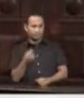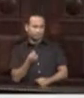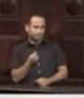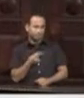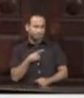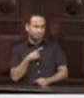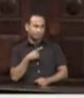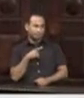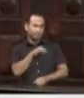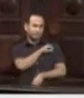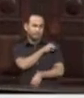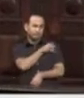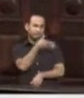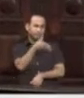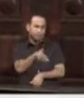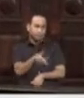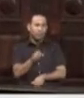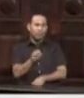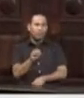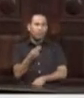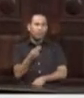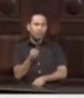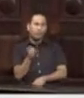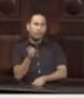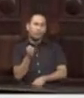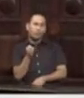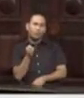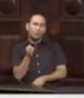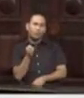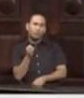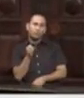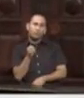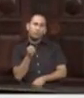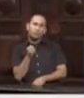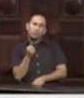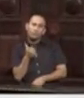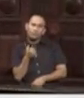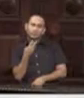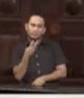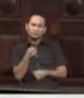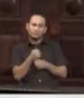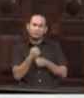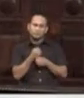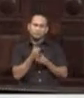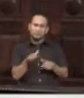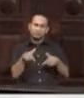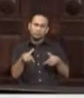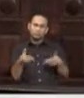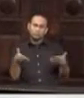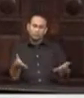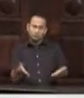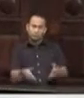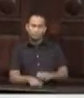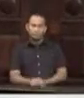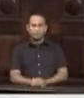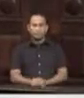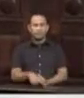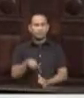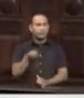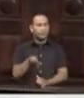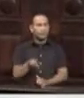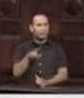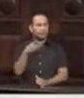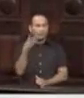período, ou quase 3 anos do orçamento atual. É o equivalente a cerca